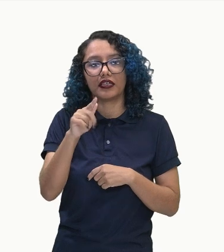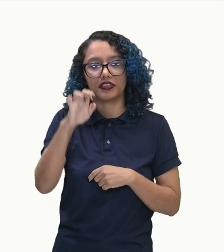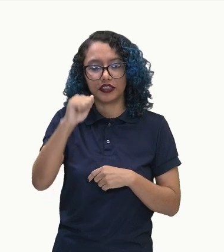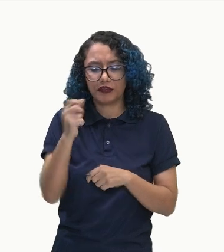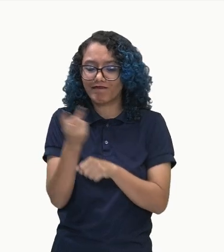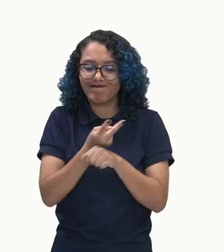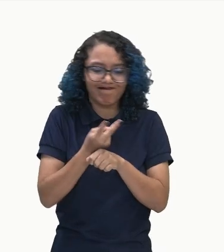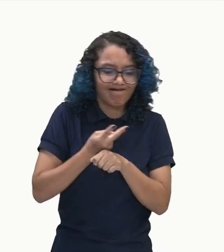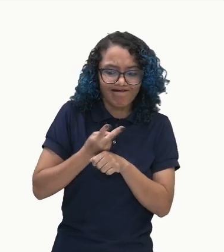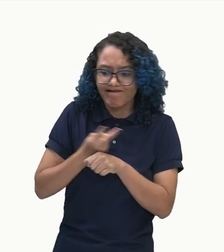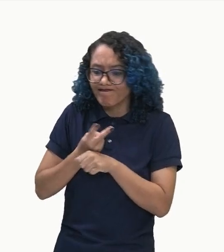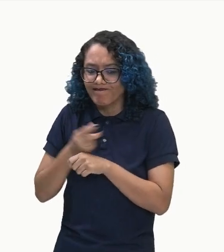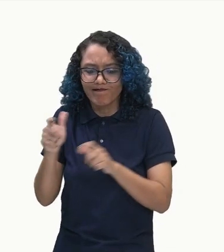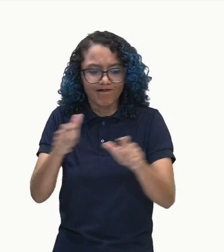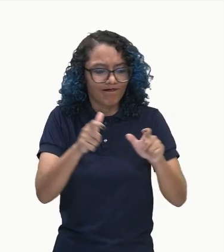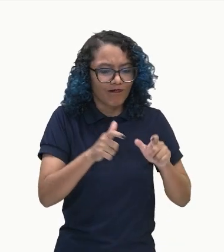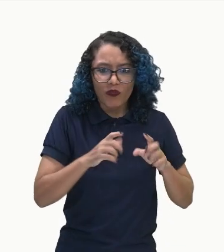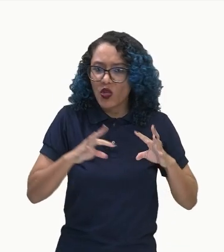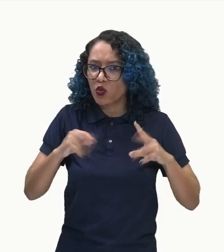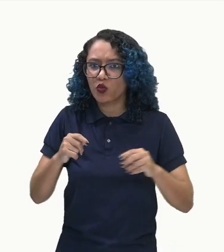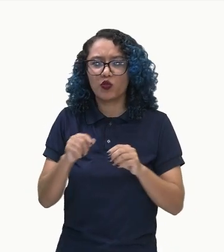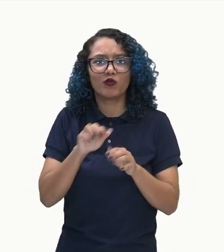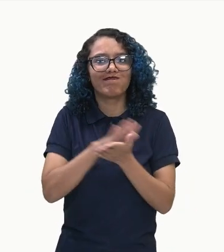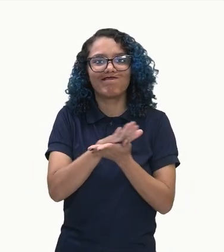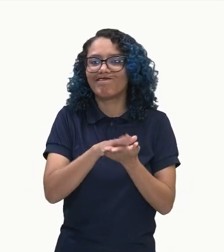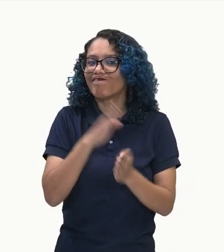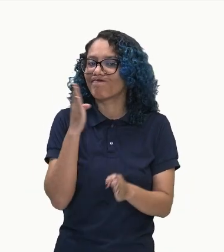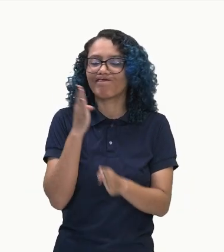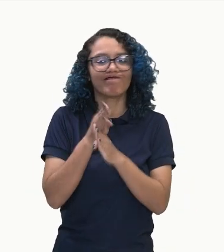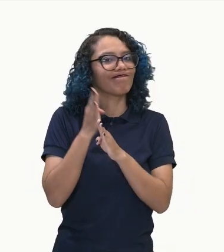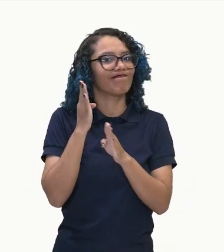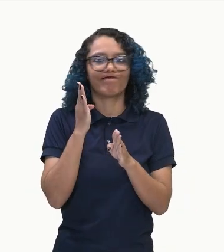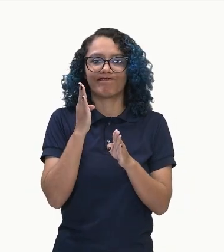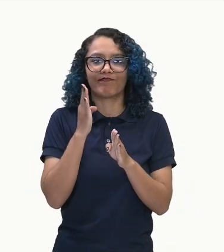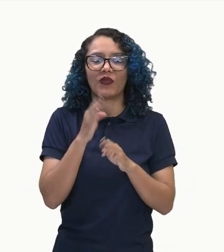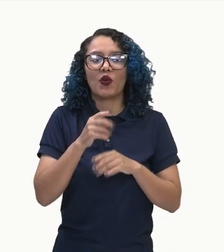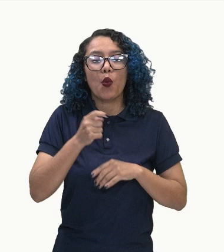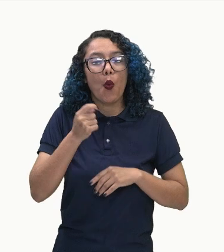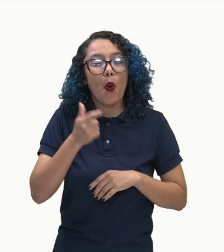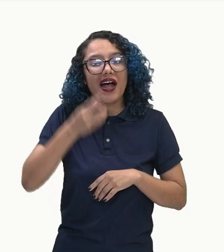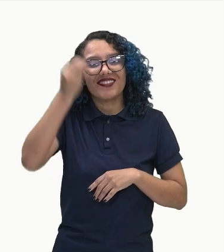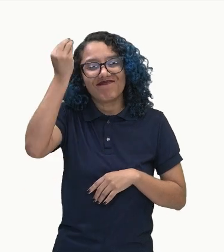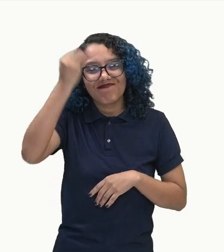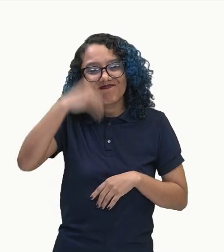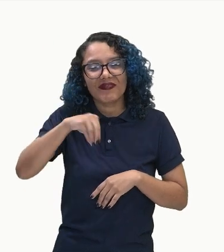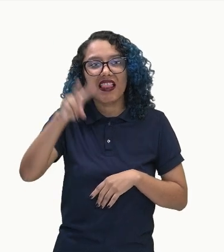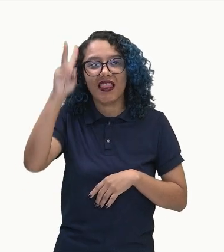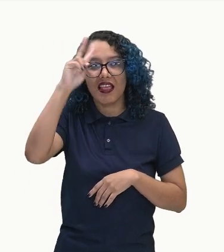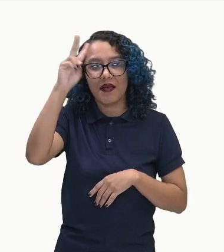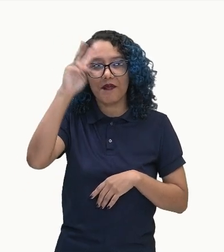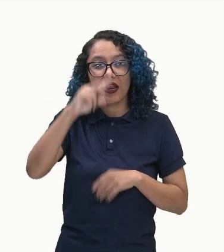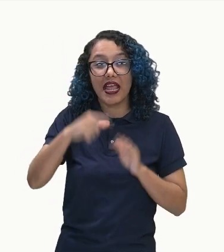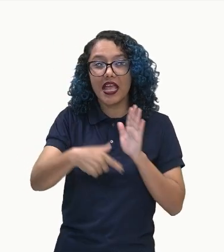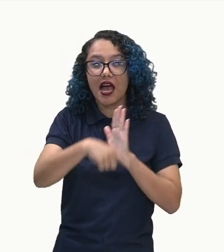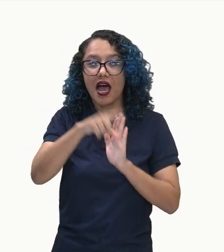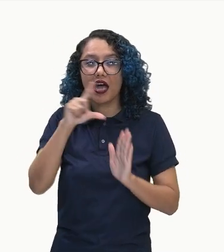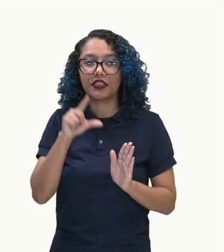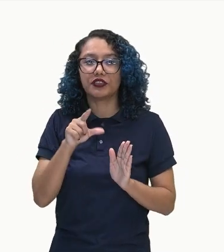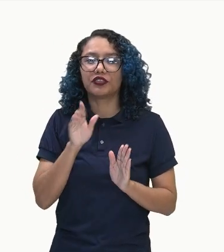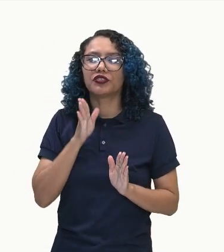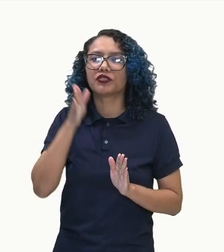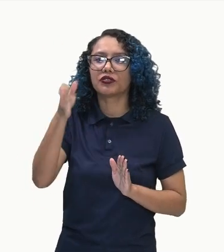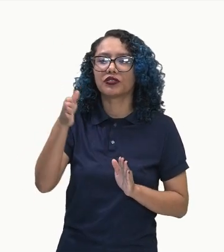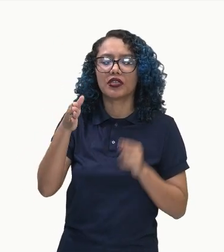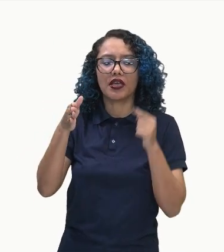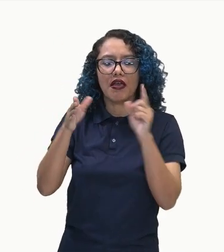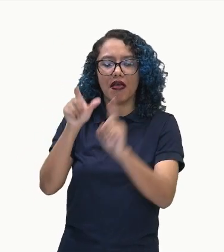canto e nada. Já estava quase desistindo quando lembrei que ele tinha ido tinha